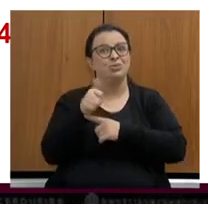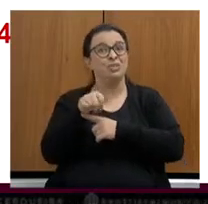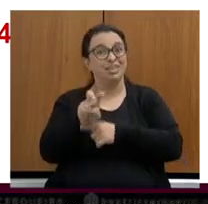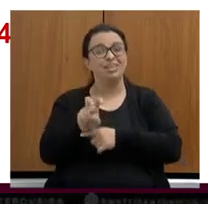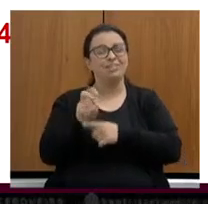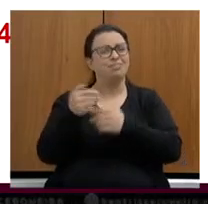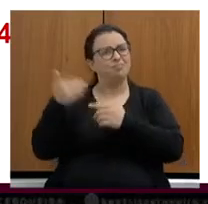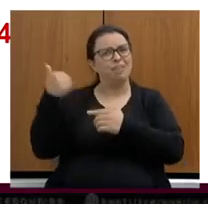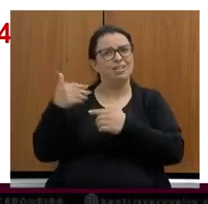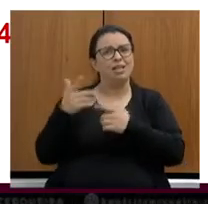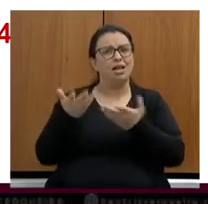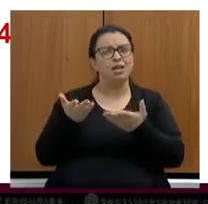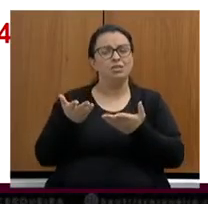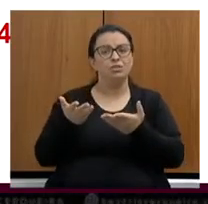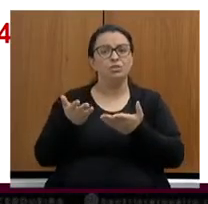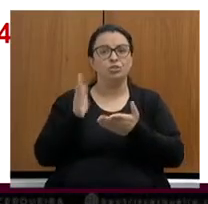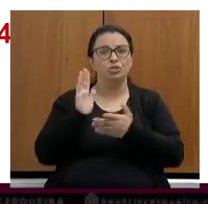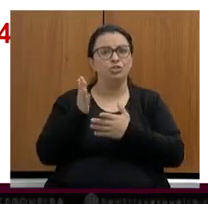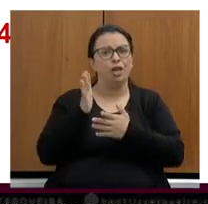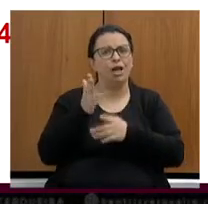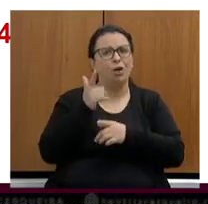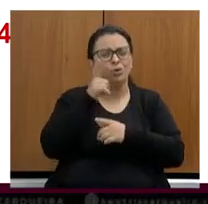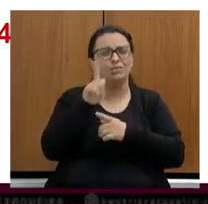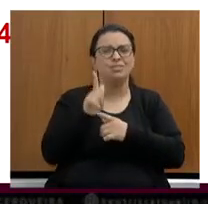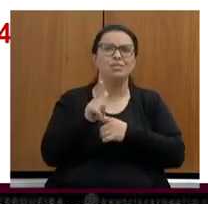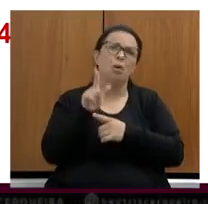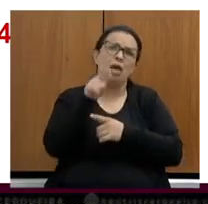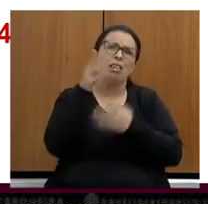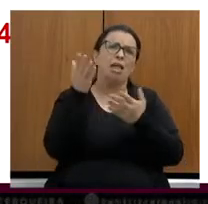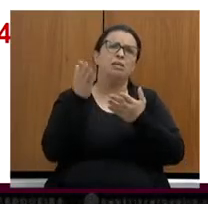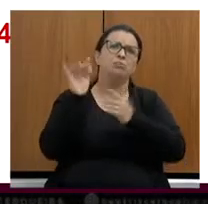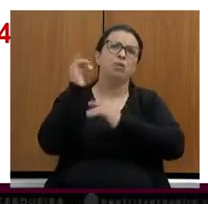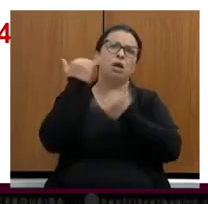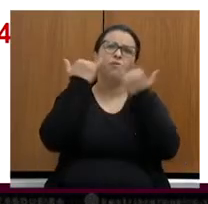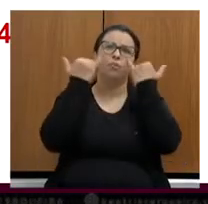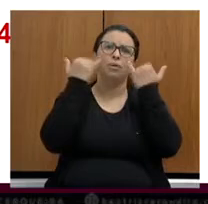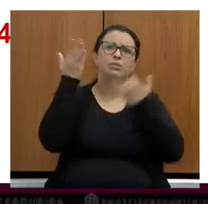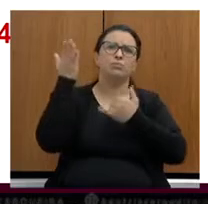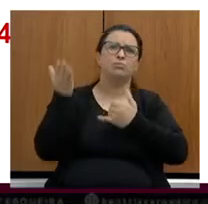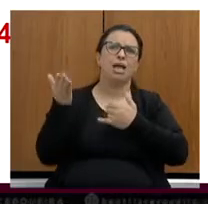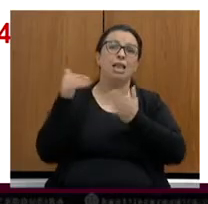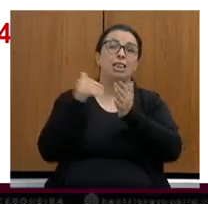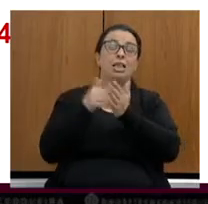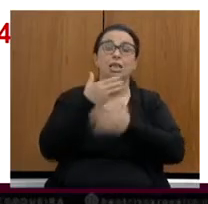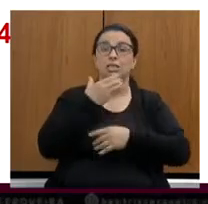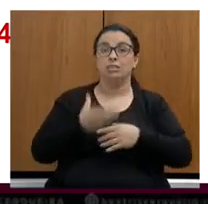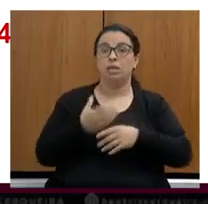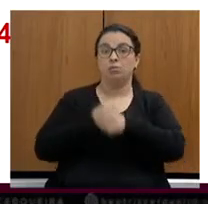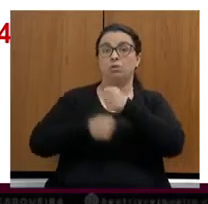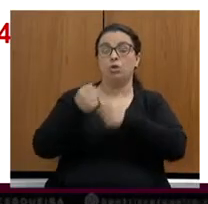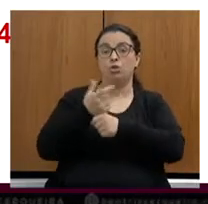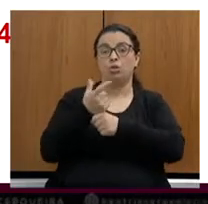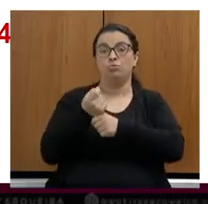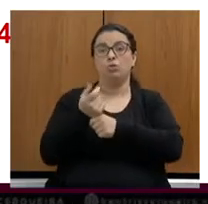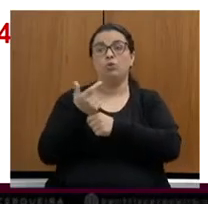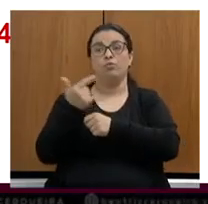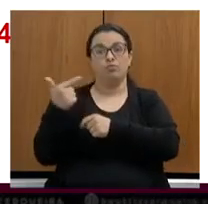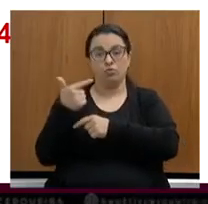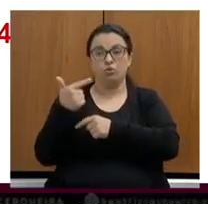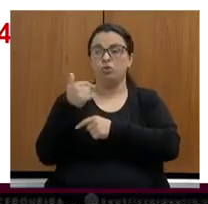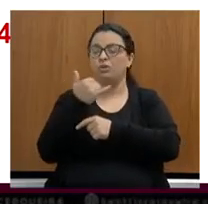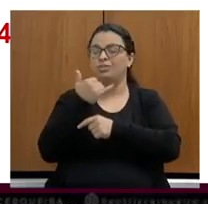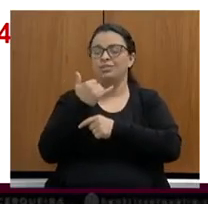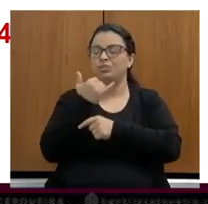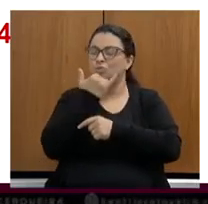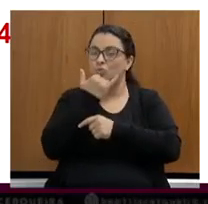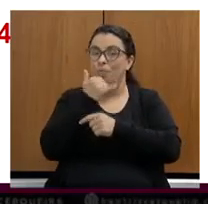é são 13 mil ele tem os dados né até dezembro de 2022 39 mil profissionais terão direito ao